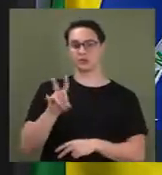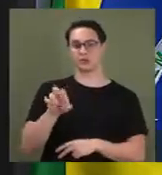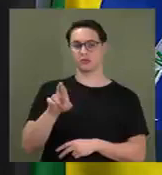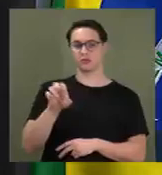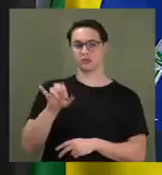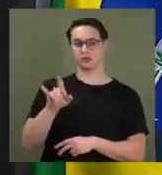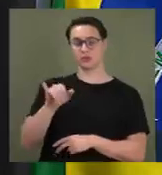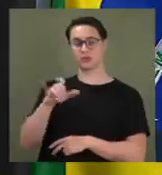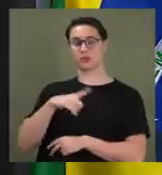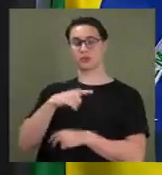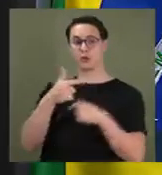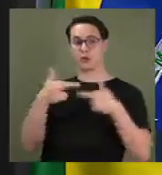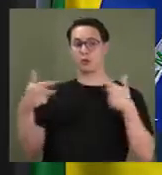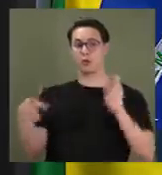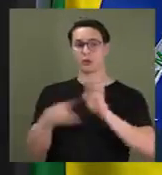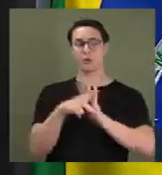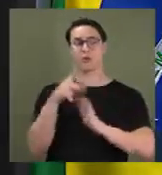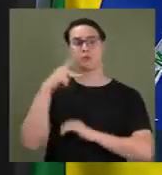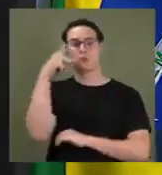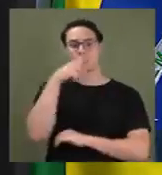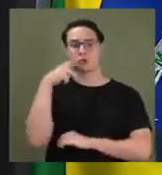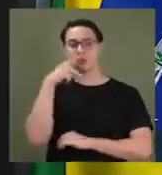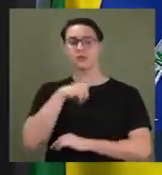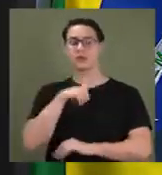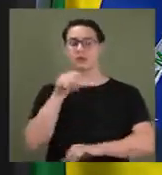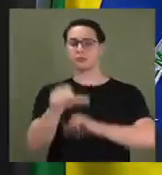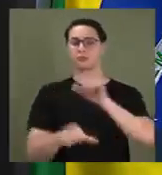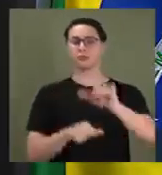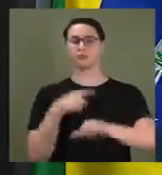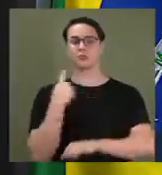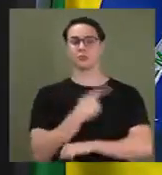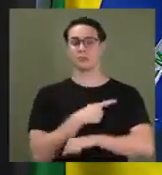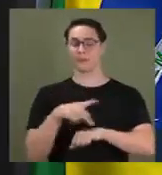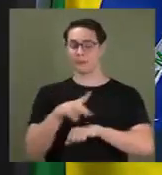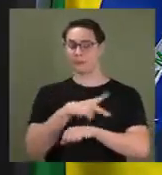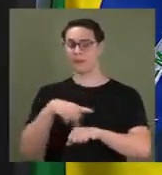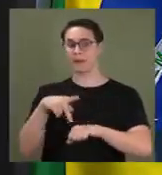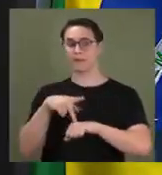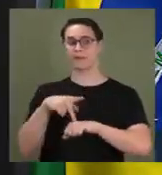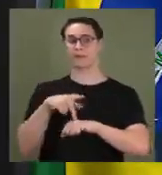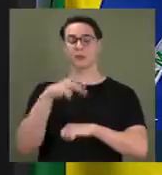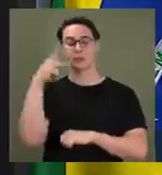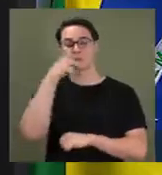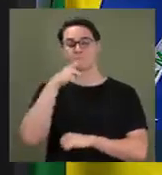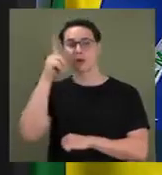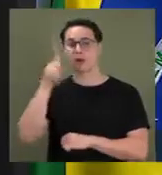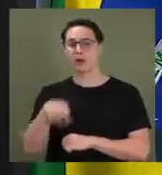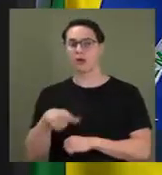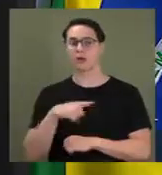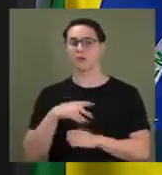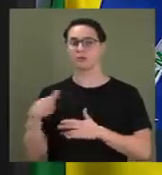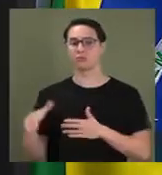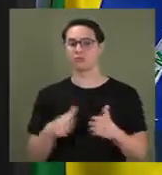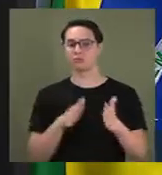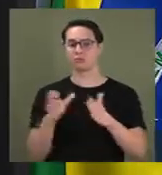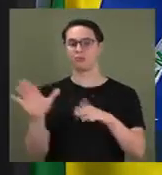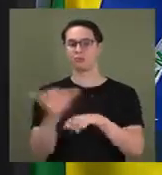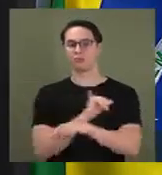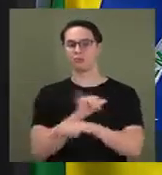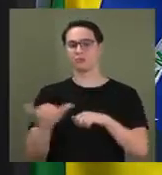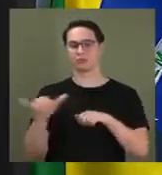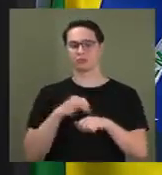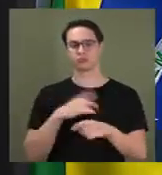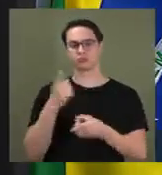política são também de transformação do nosso país. E a política é uma das grandes rodas